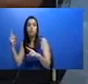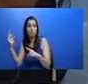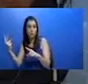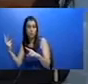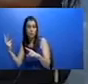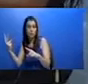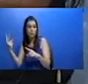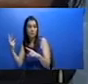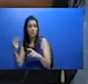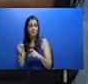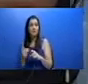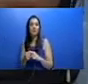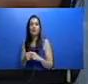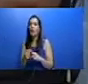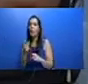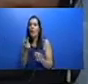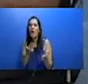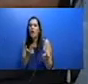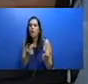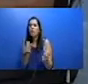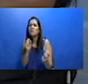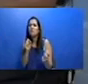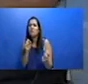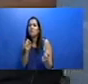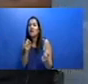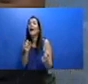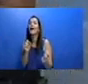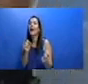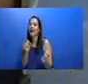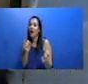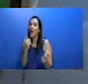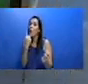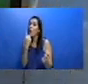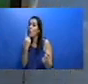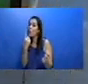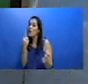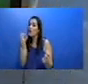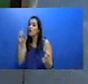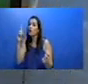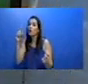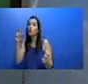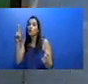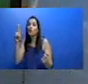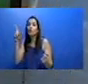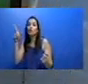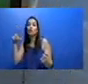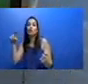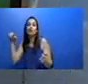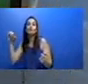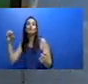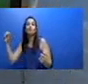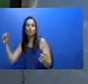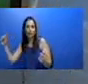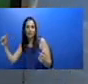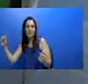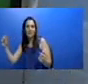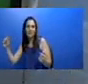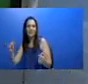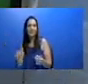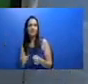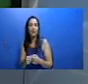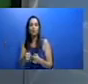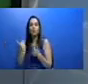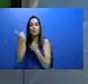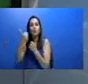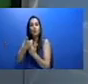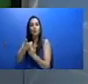dúzias? 1 dúzia. Então, assim, vocês vão continuar. Olha aqui, ó. Vai substituir o 2 aqui pelo 3.